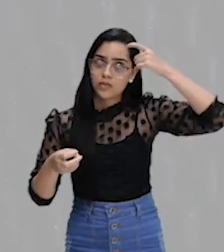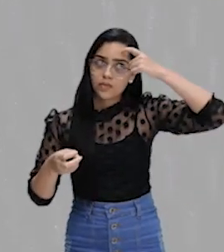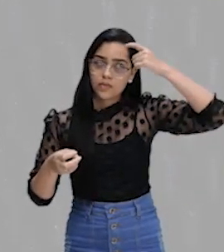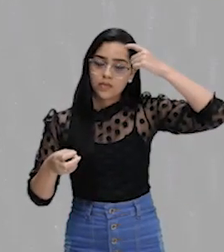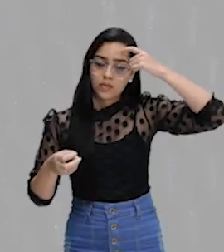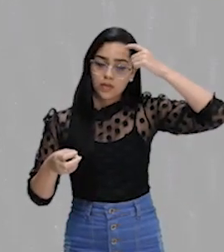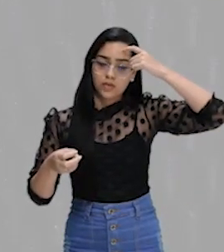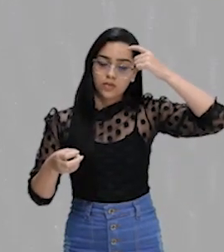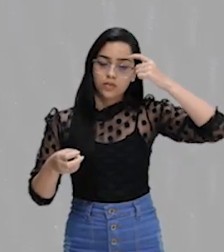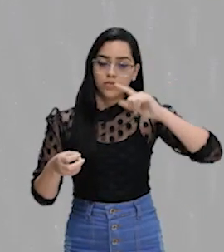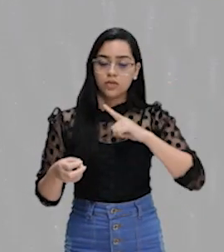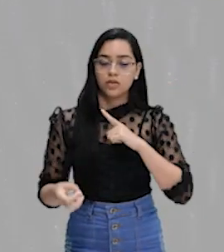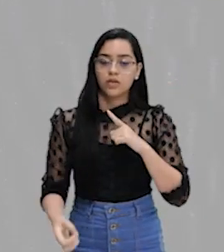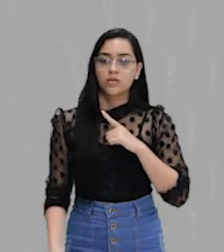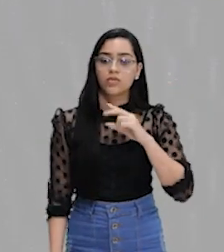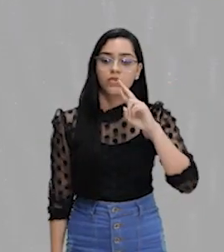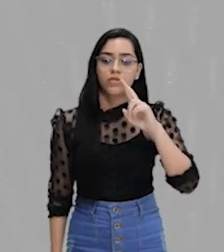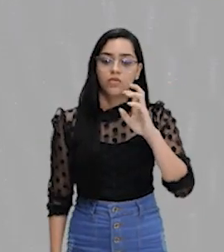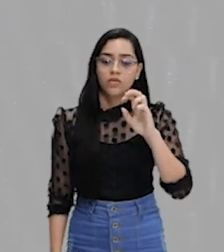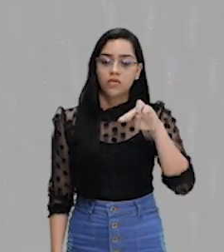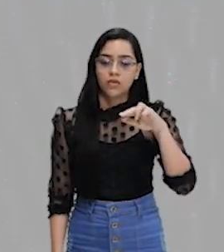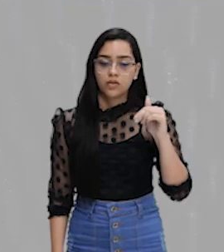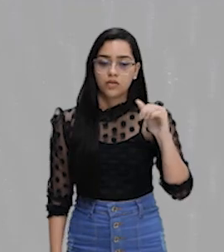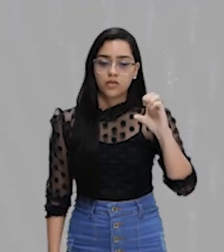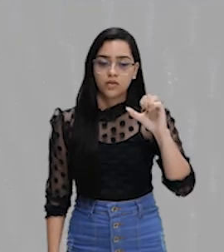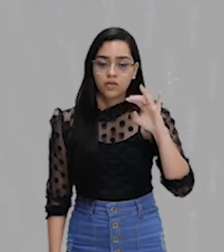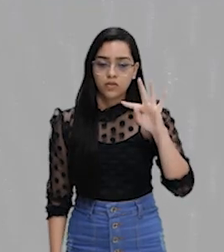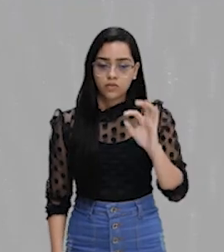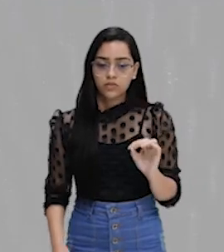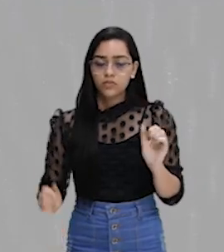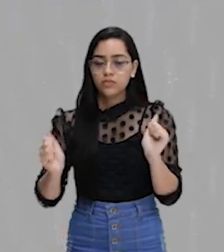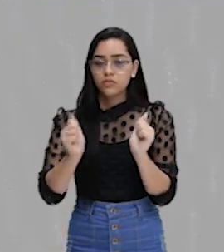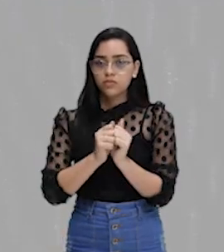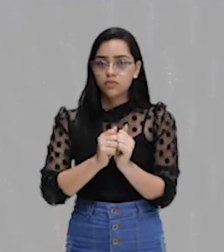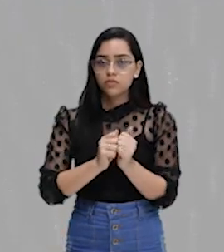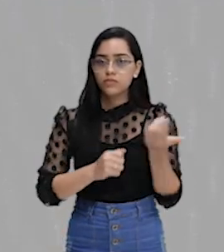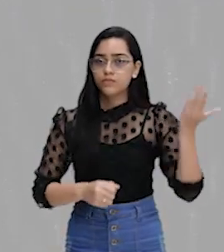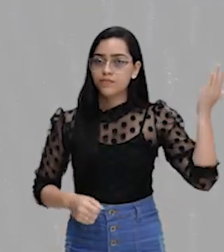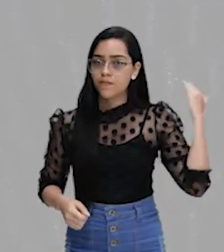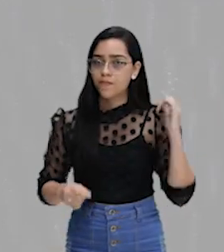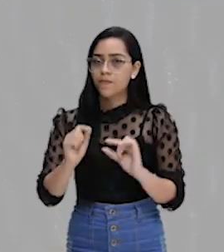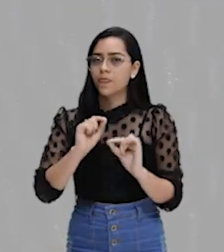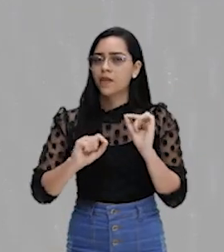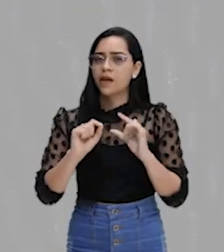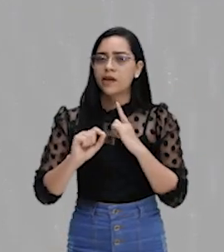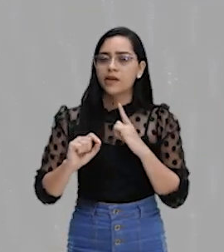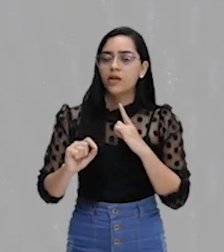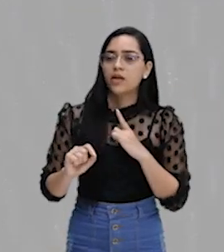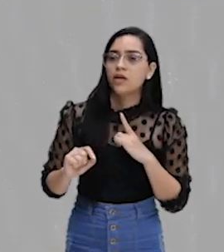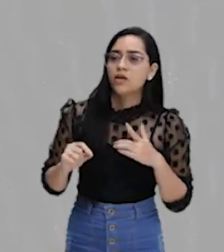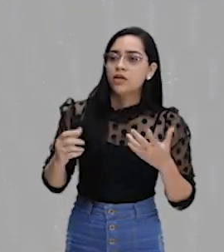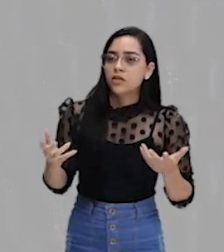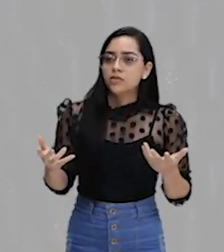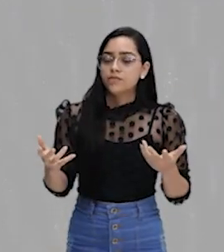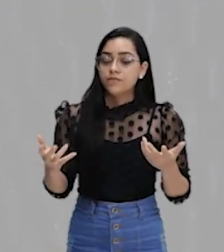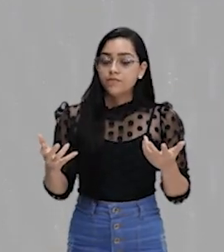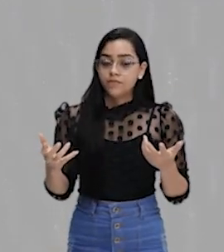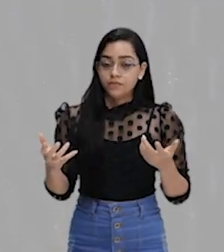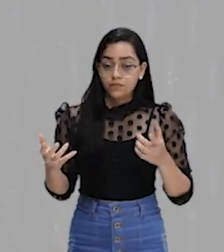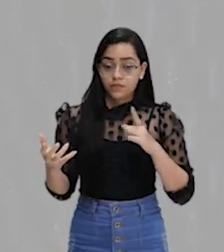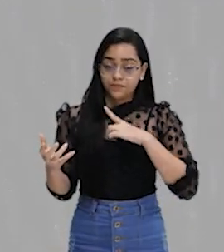do Renascimento cultural, a negação com o passado medieval chega a ser tamanha que esses